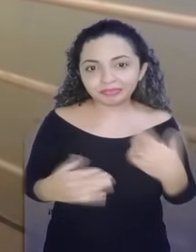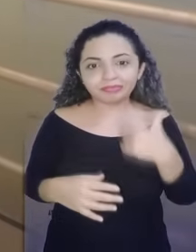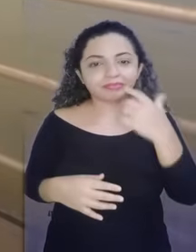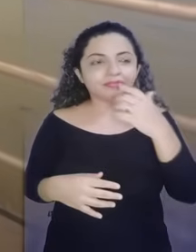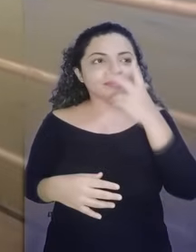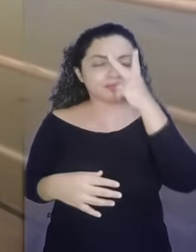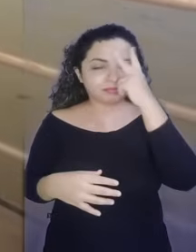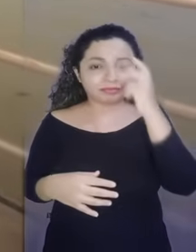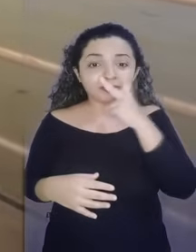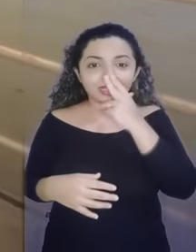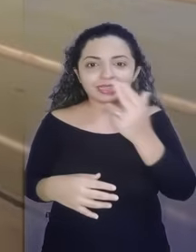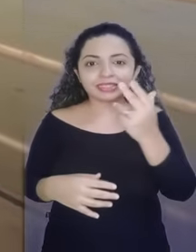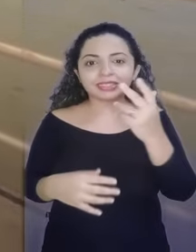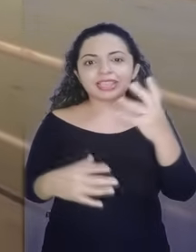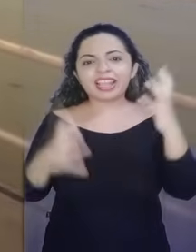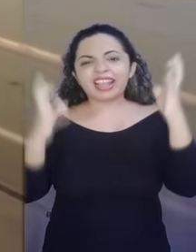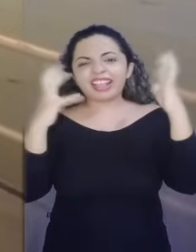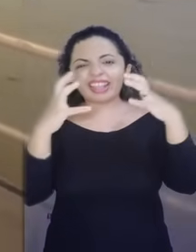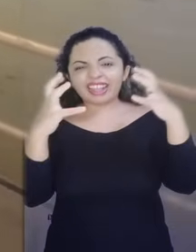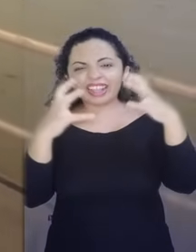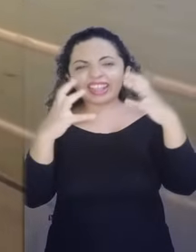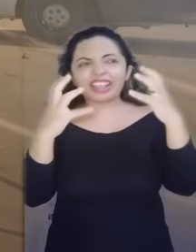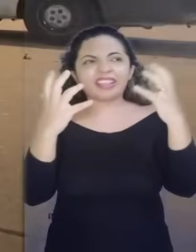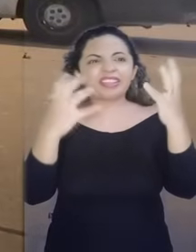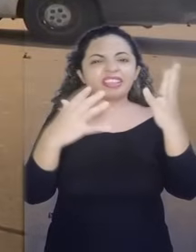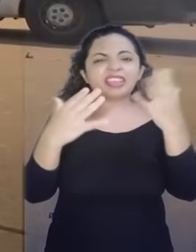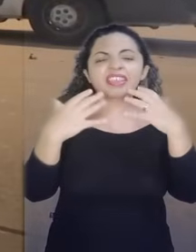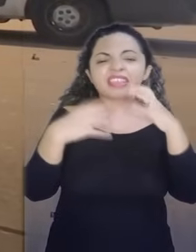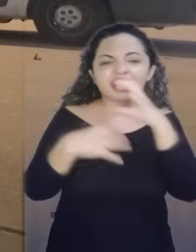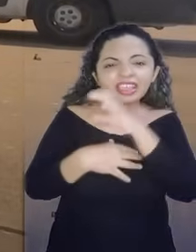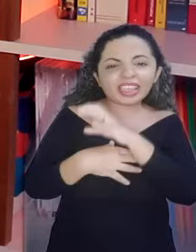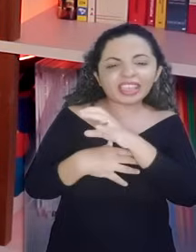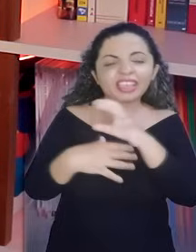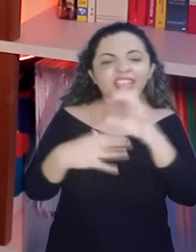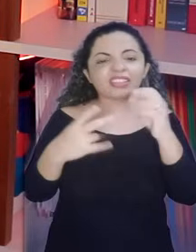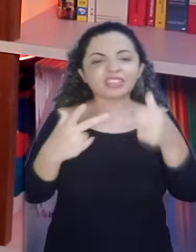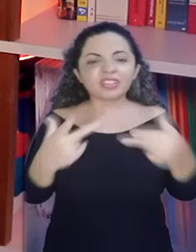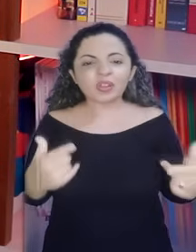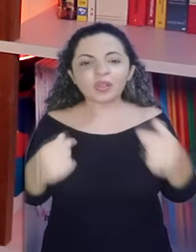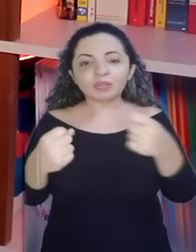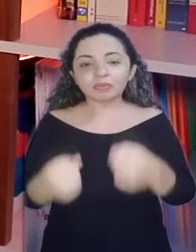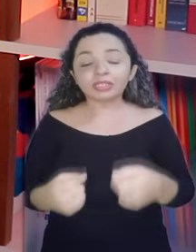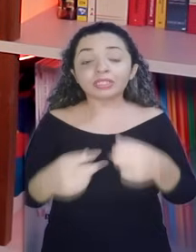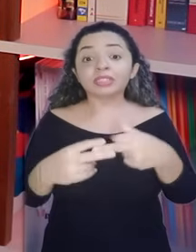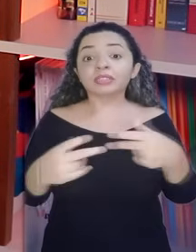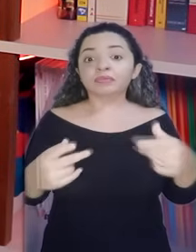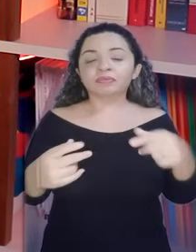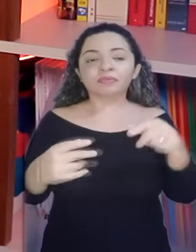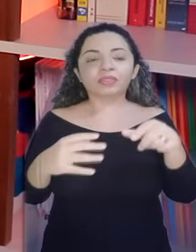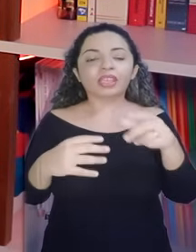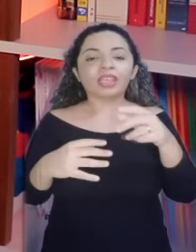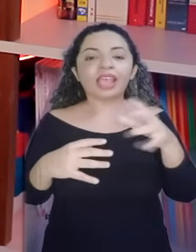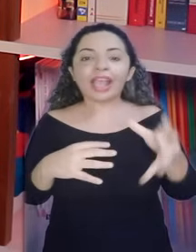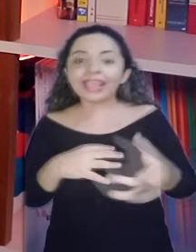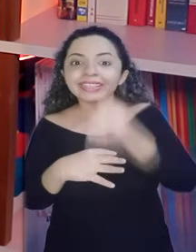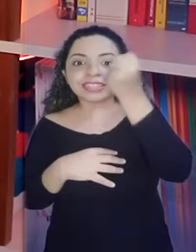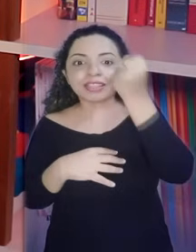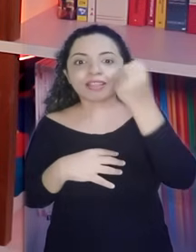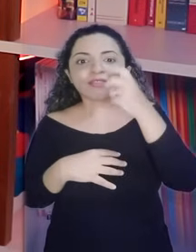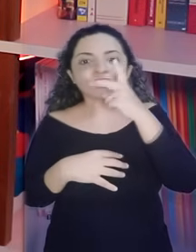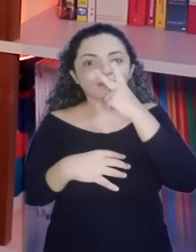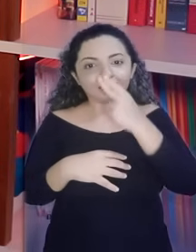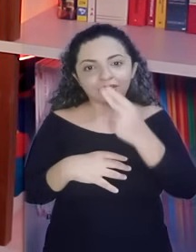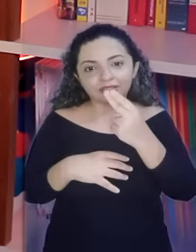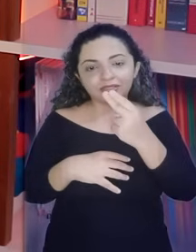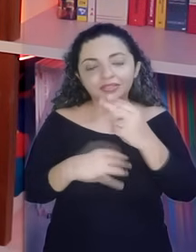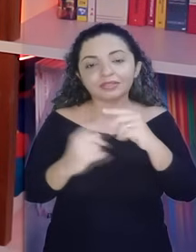dos problemas climáticos, né? A Inglaterra sofre muitas invernos muito pesados, então você tem uma dificuldade ali para essas pessoas